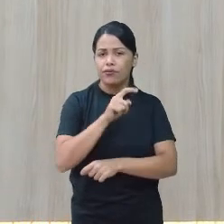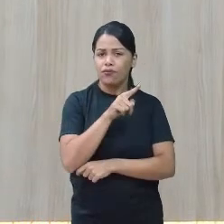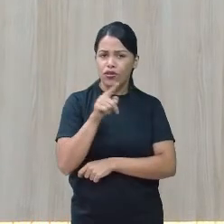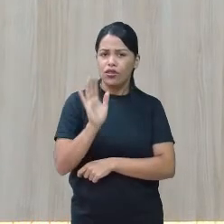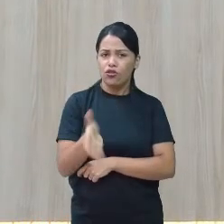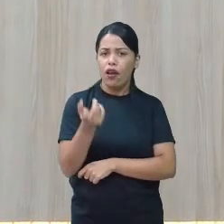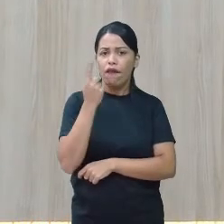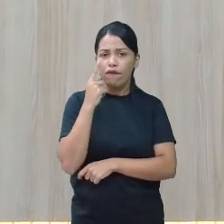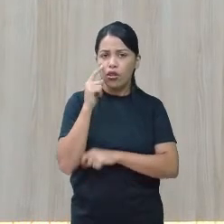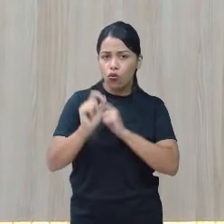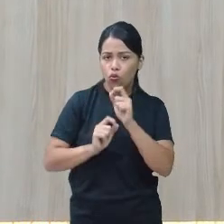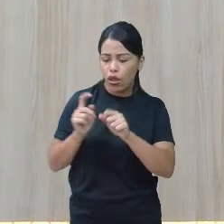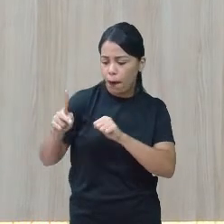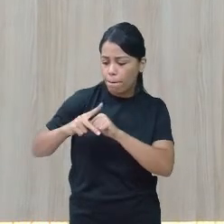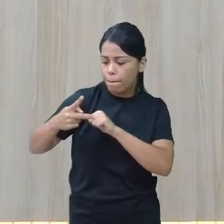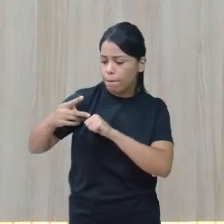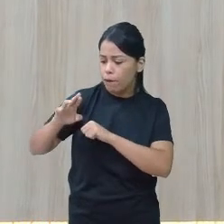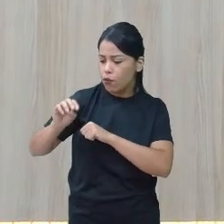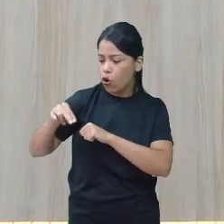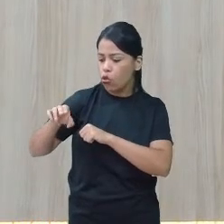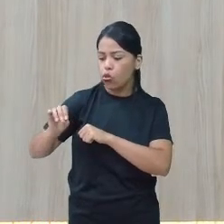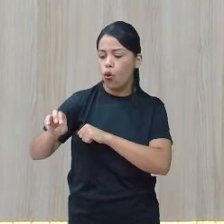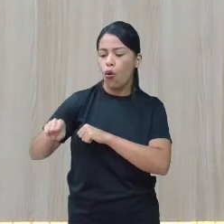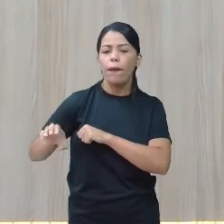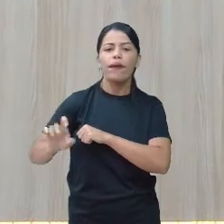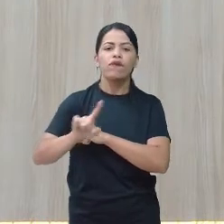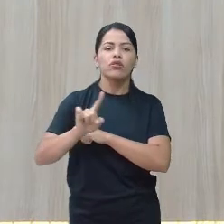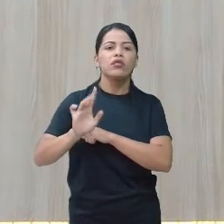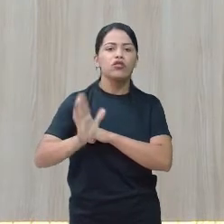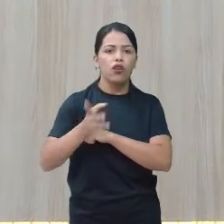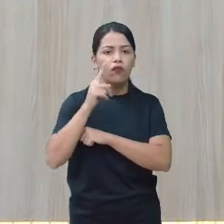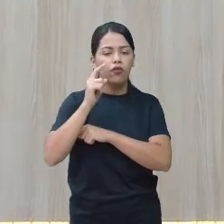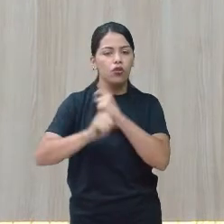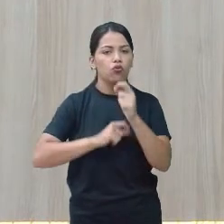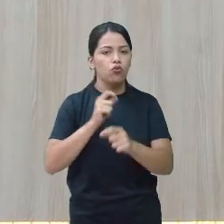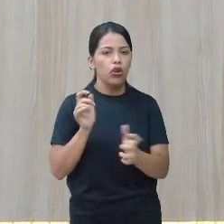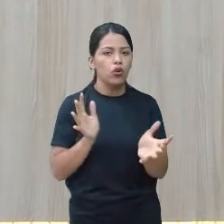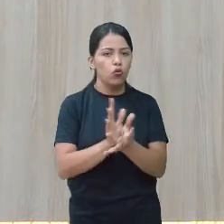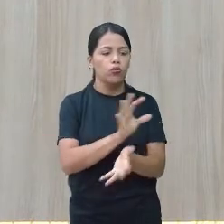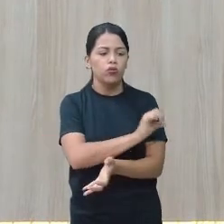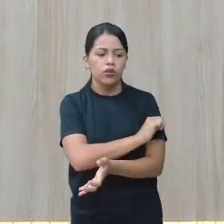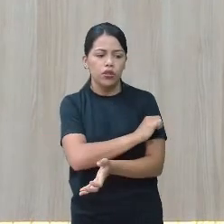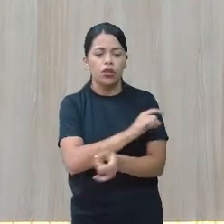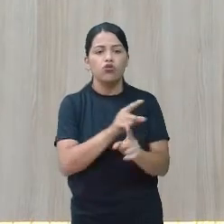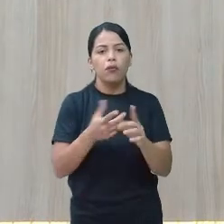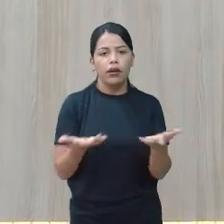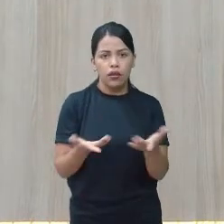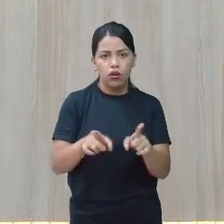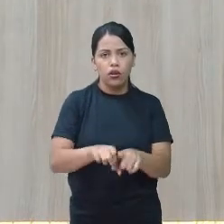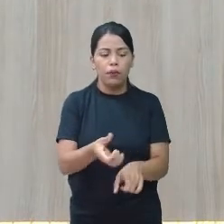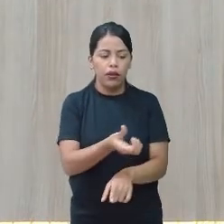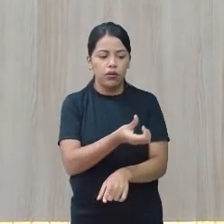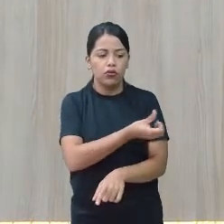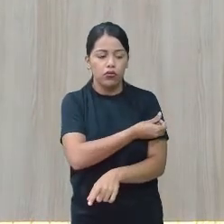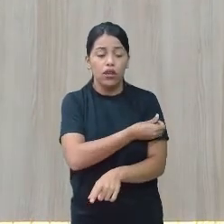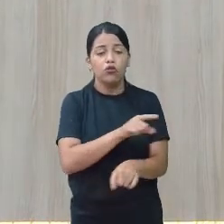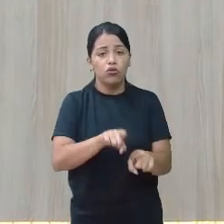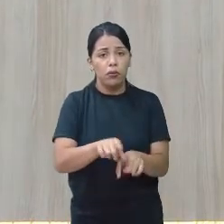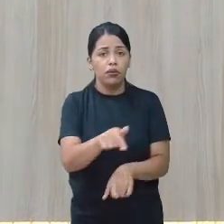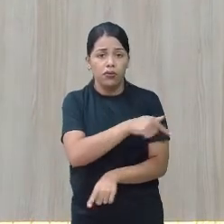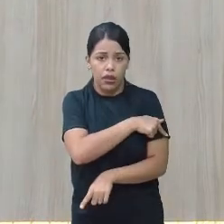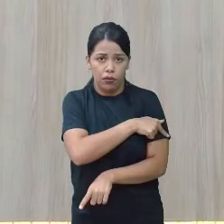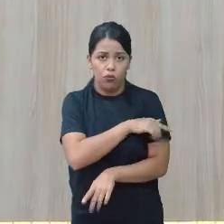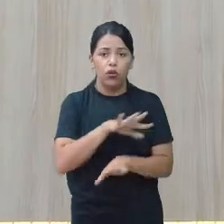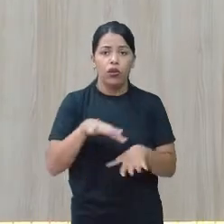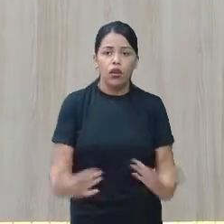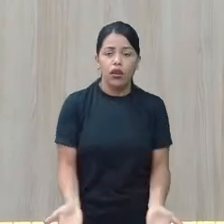os pronomes lá no 6º ano, e agora no 7º também. Então, a gente vai aí relembrar.